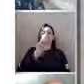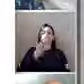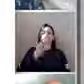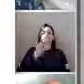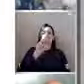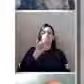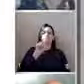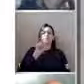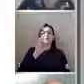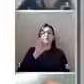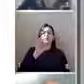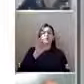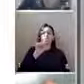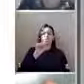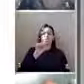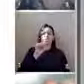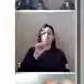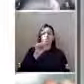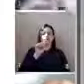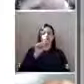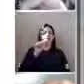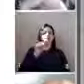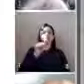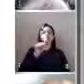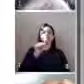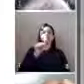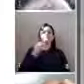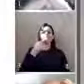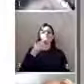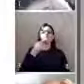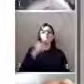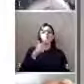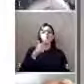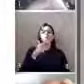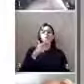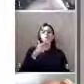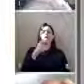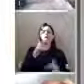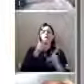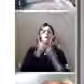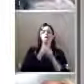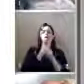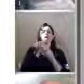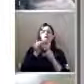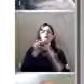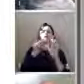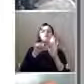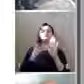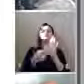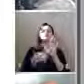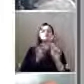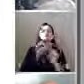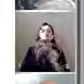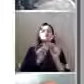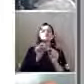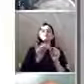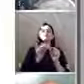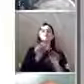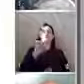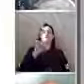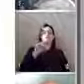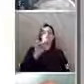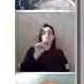nós temos que buscar. Então, com o nome científico, Yarakatia Espinosa, a gente consegue encontrar